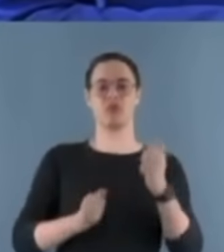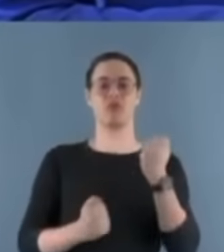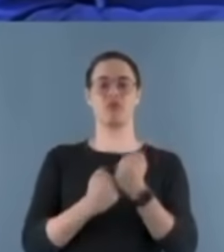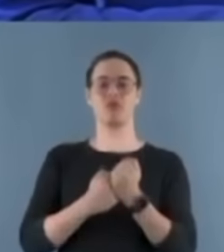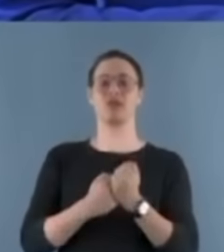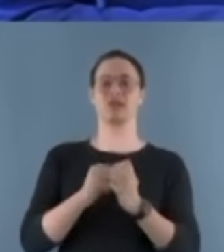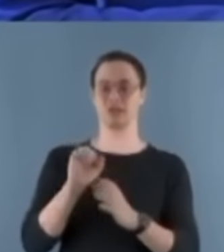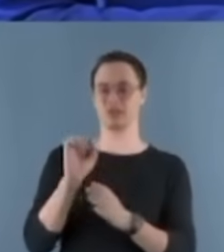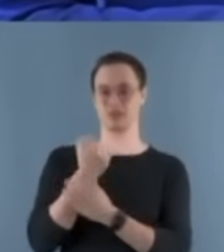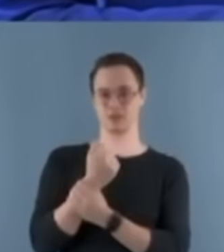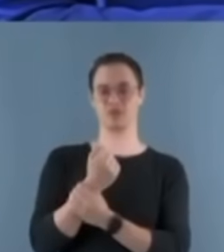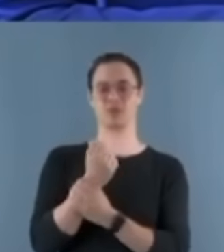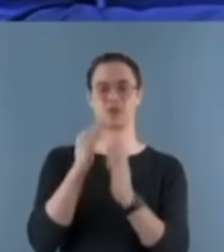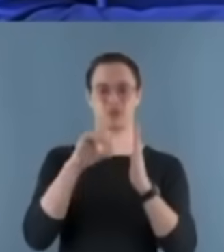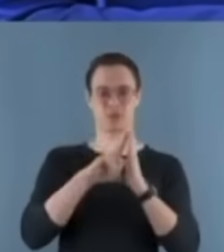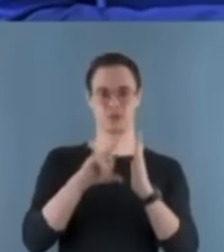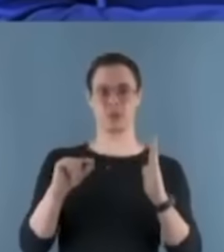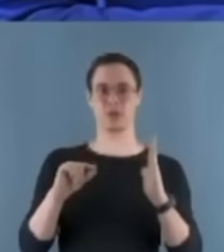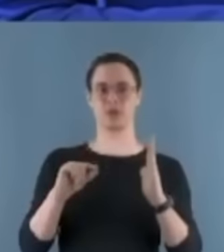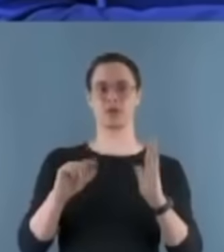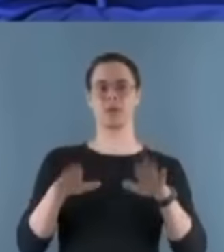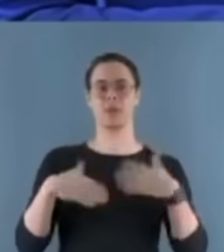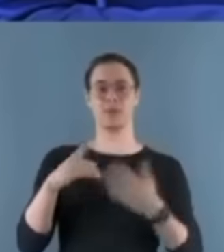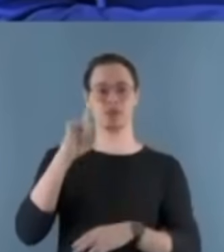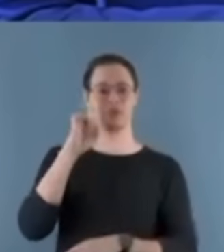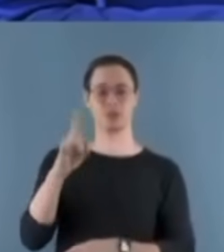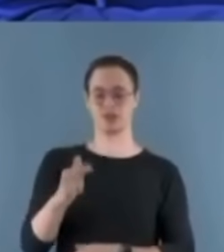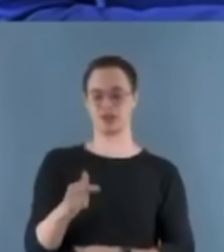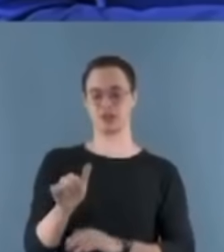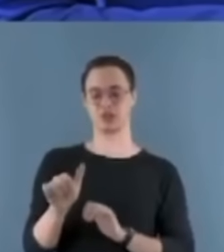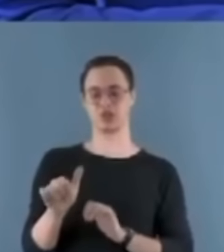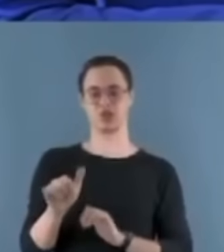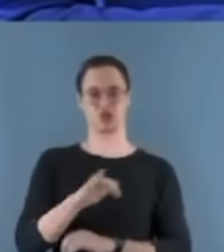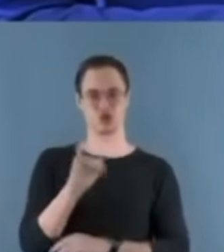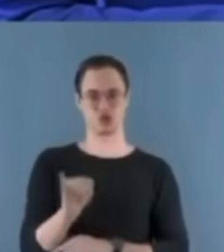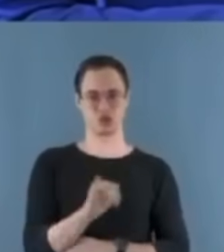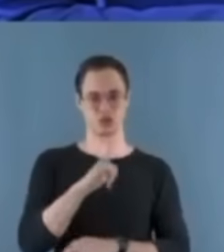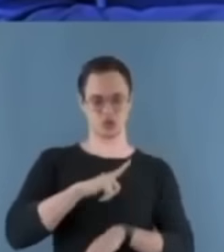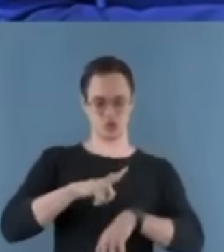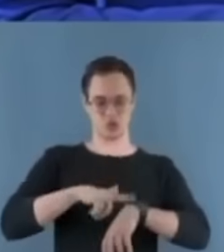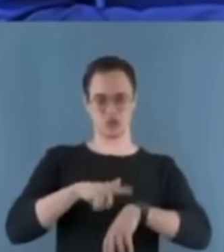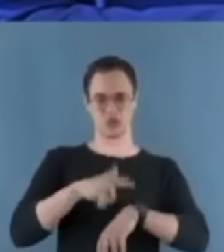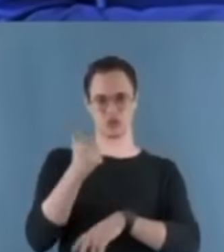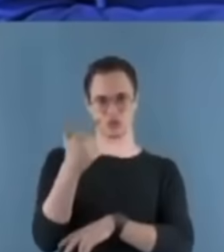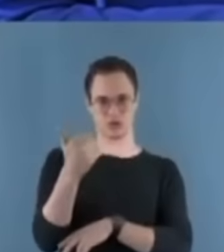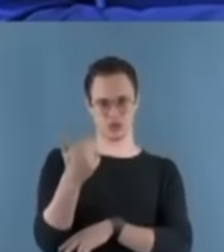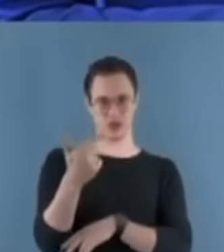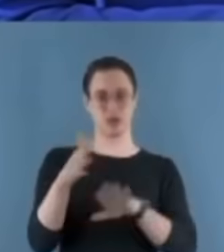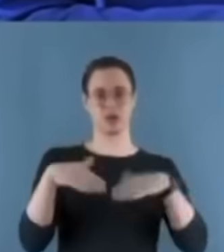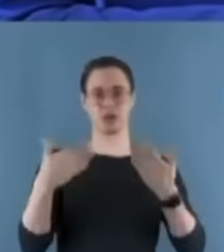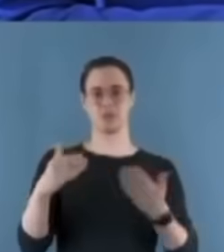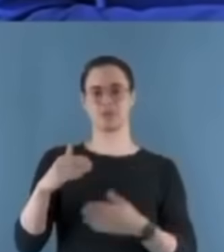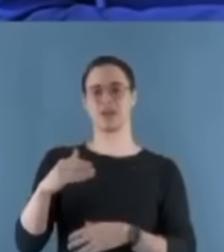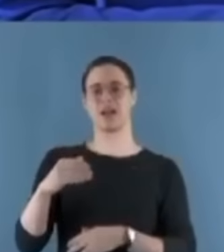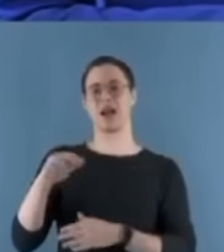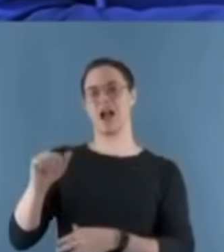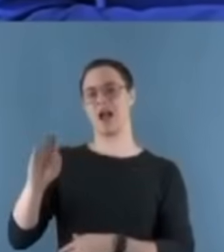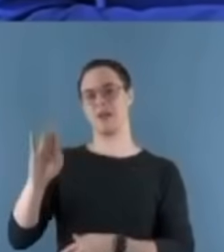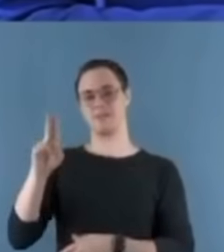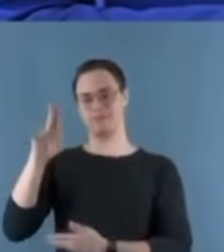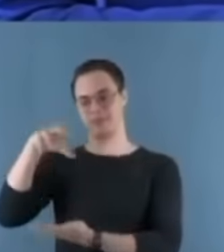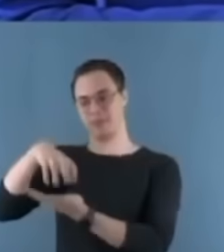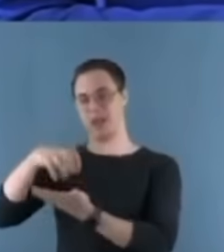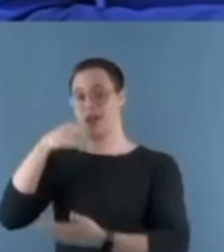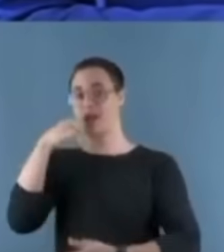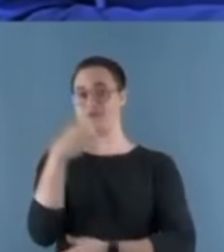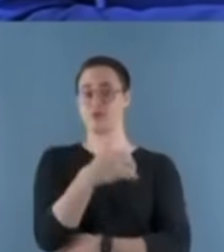do Palácio do Planalto. No dia 7 de janeiro, às meio-dia, a ABIN também envia um outro informe.